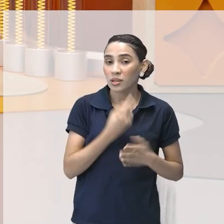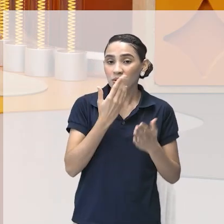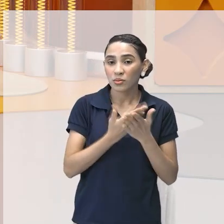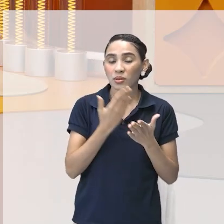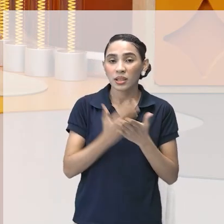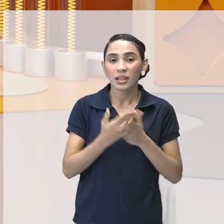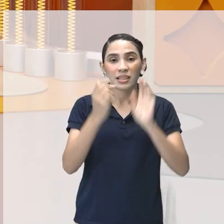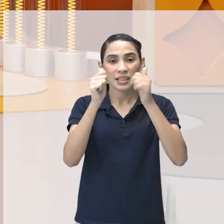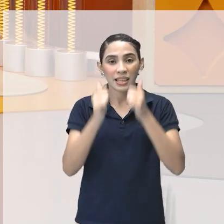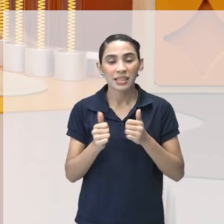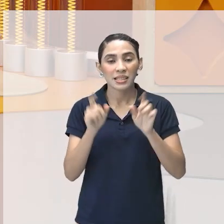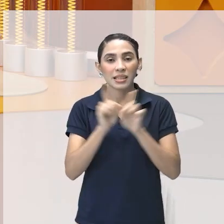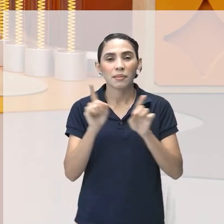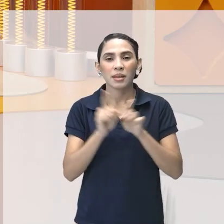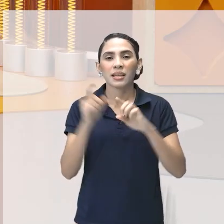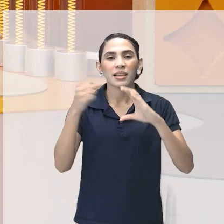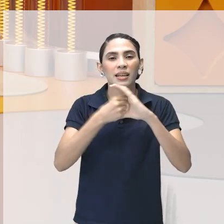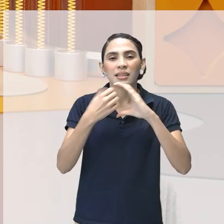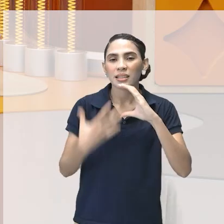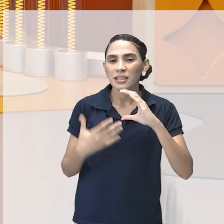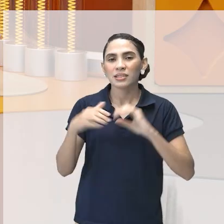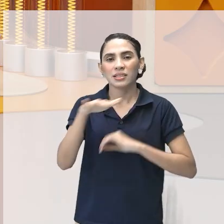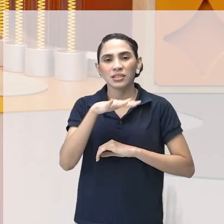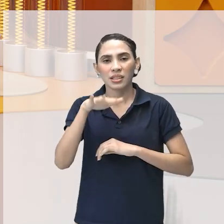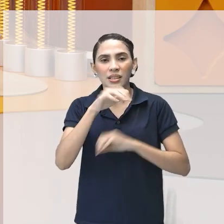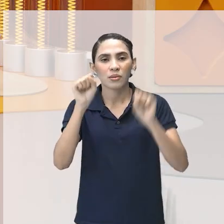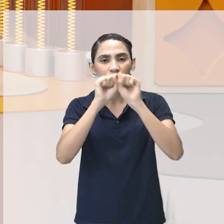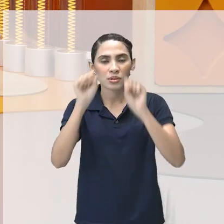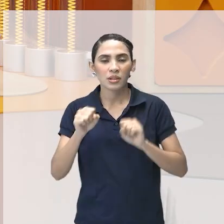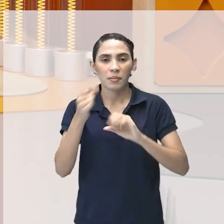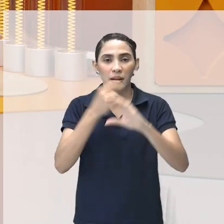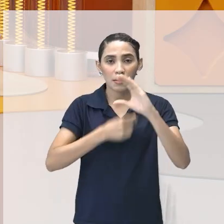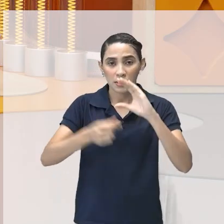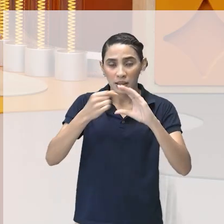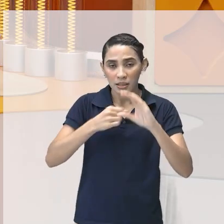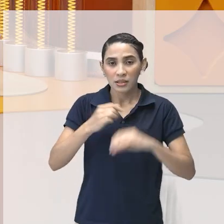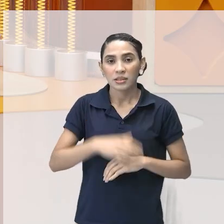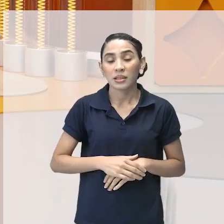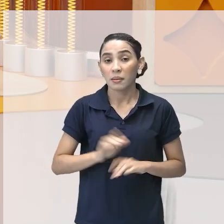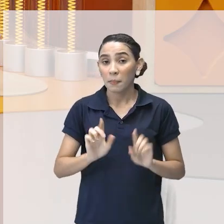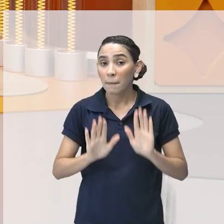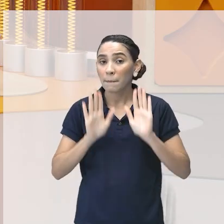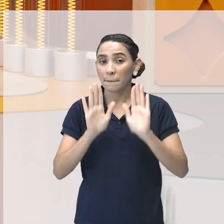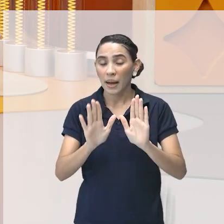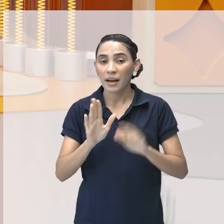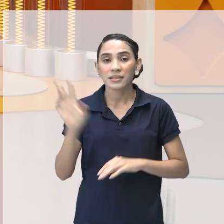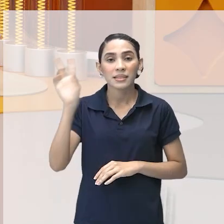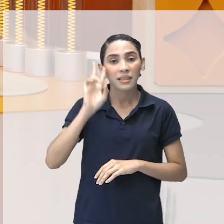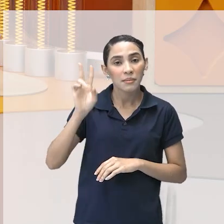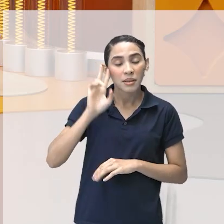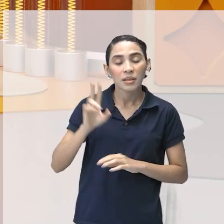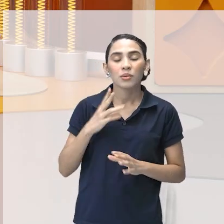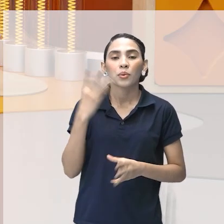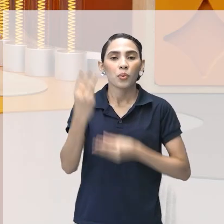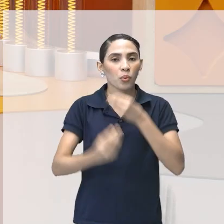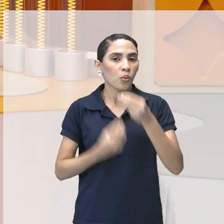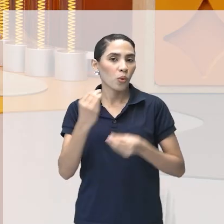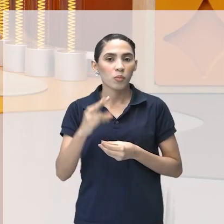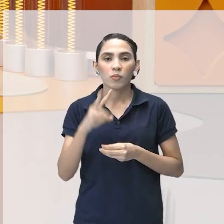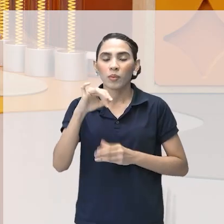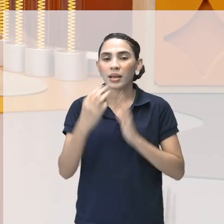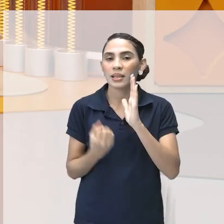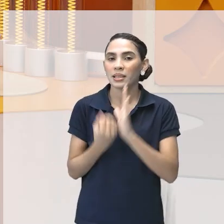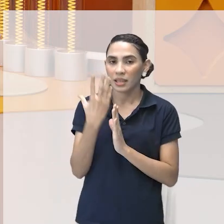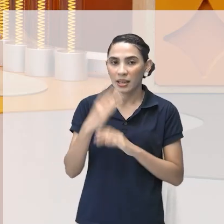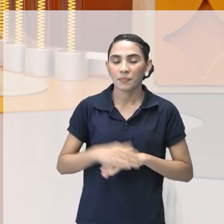estudando, gente, analisando essas características do sistema capitalista, tá? Mas, lembrando, como é que vai